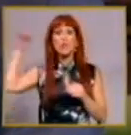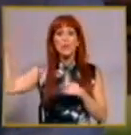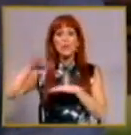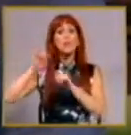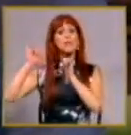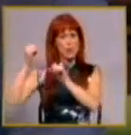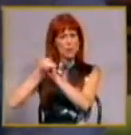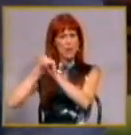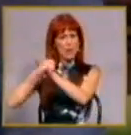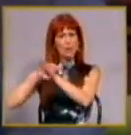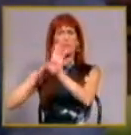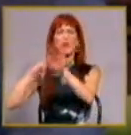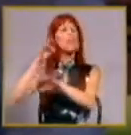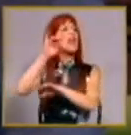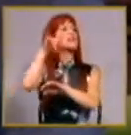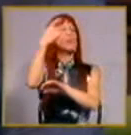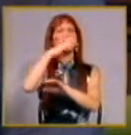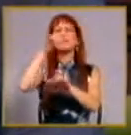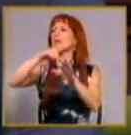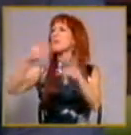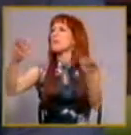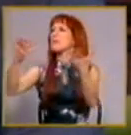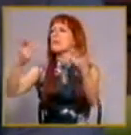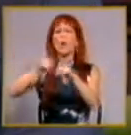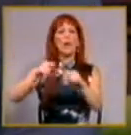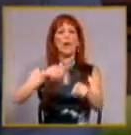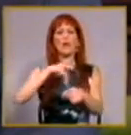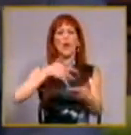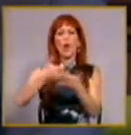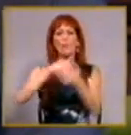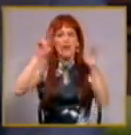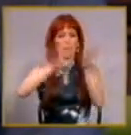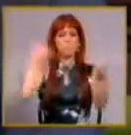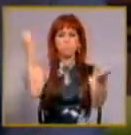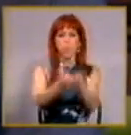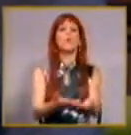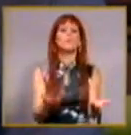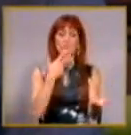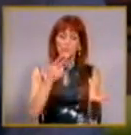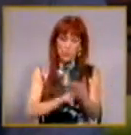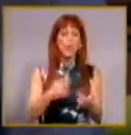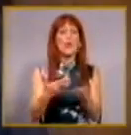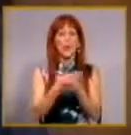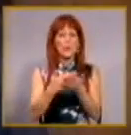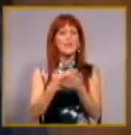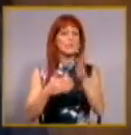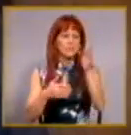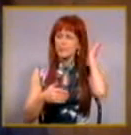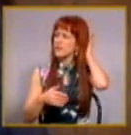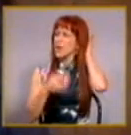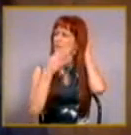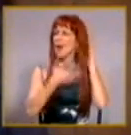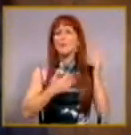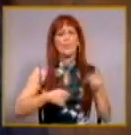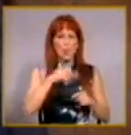bem o nosso trabalho. Dirá o PS e o Partido Comunista, mas internamente a economia está de rastro. É verdade. E as pessoas, quando digo a economia, digo as pessoas, o desemprego é o